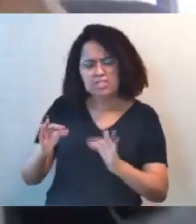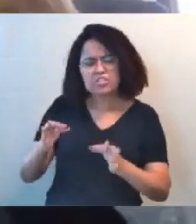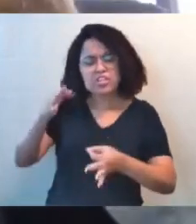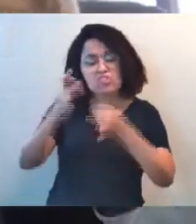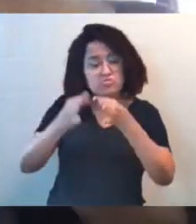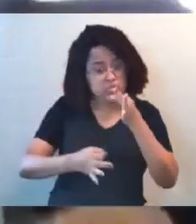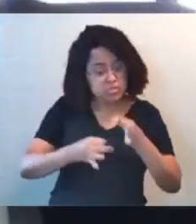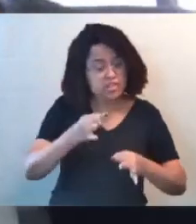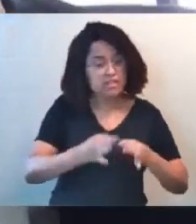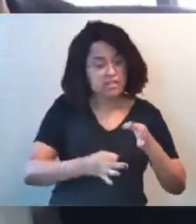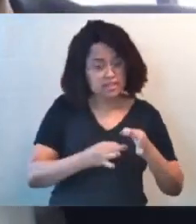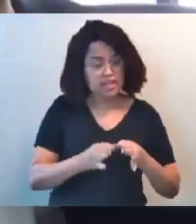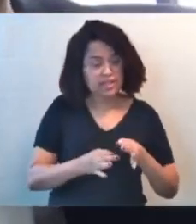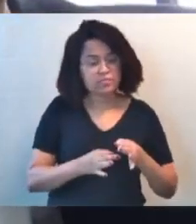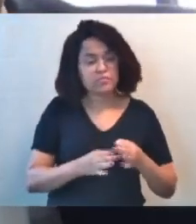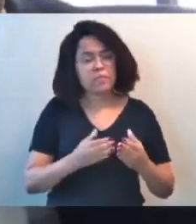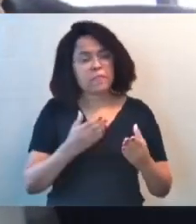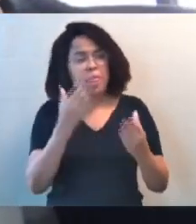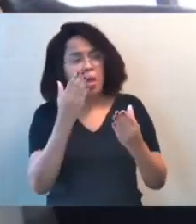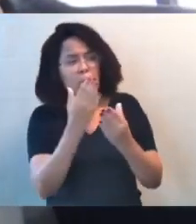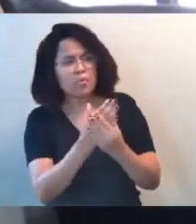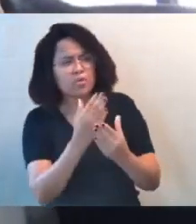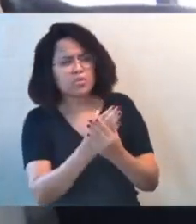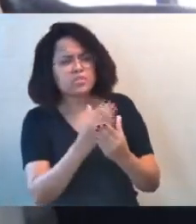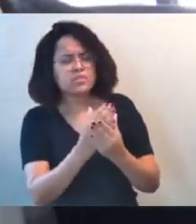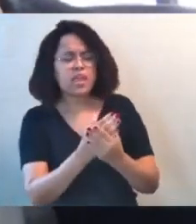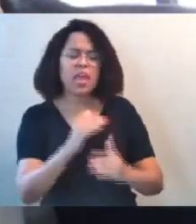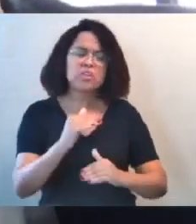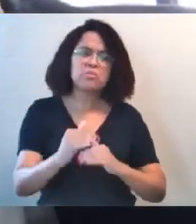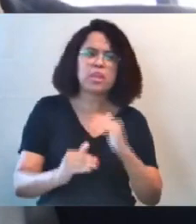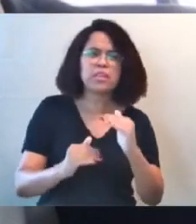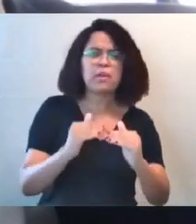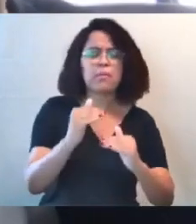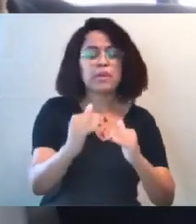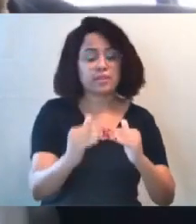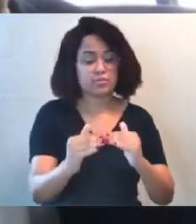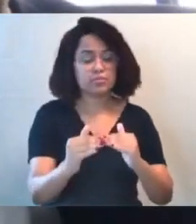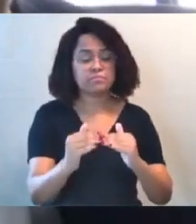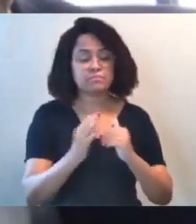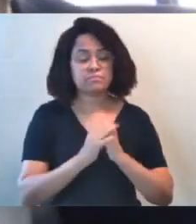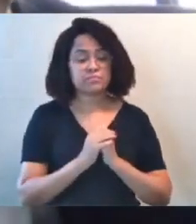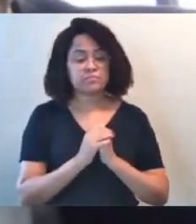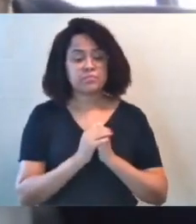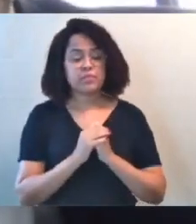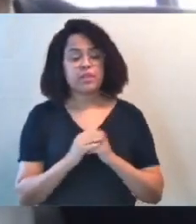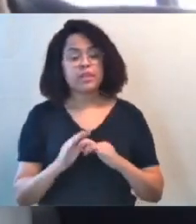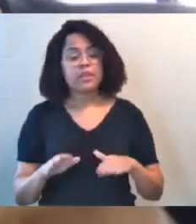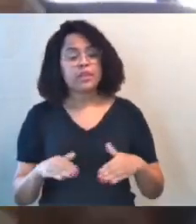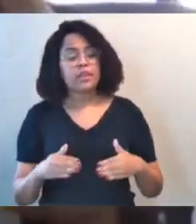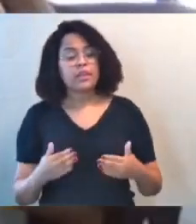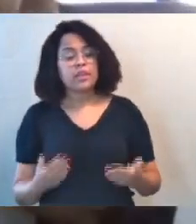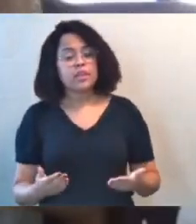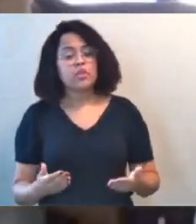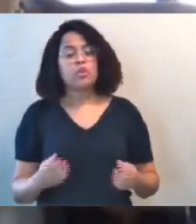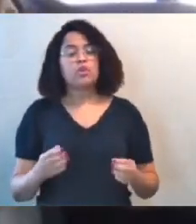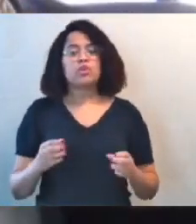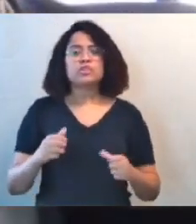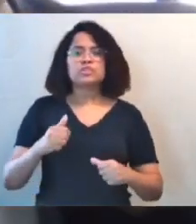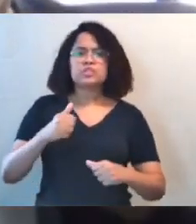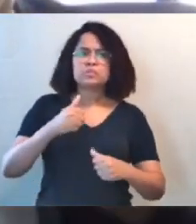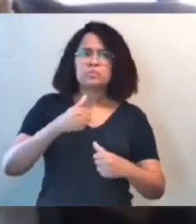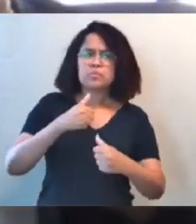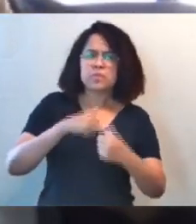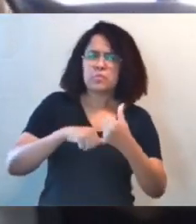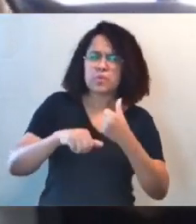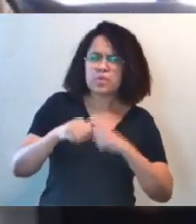um processo em andamento e que nós tivemos uma primeira revisão da Ernst & Young,